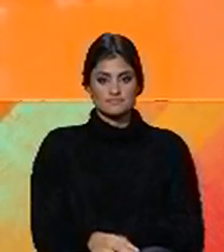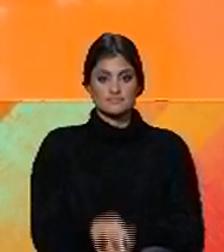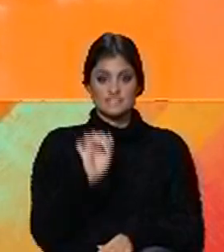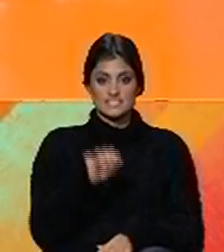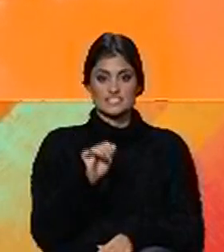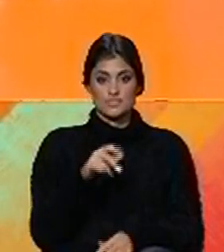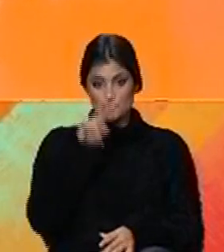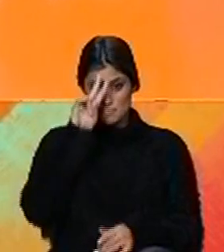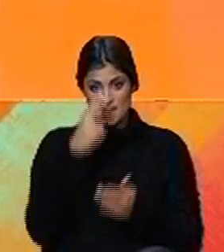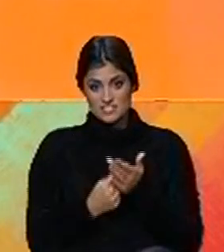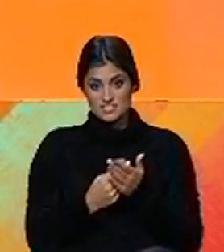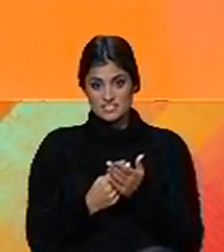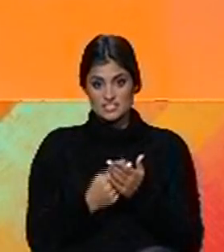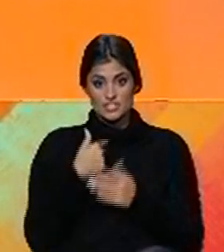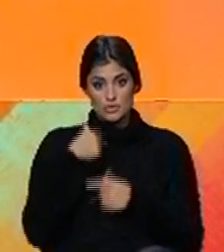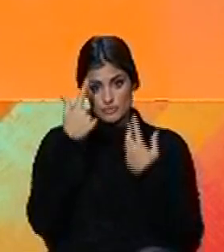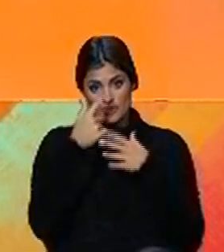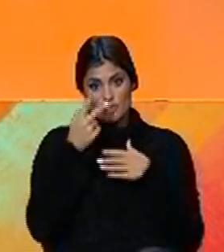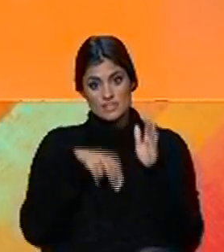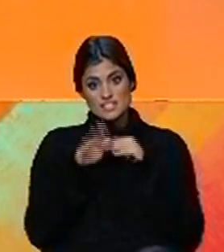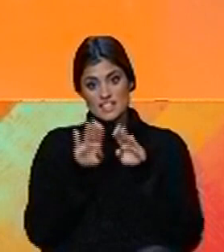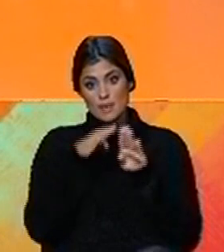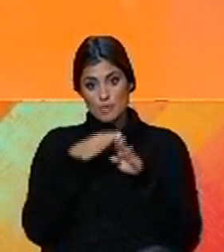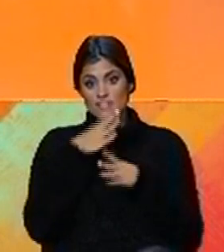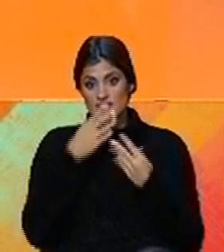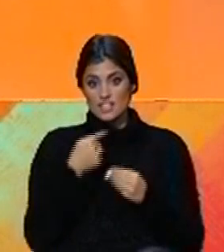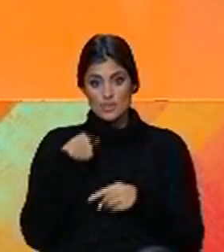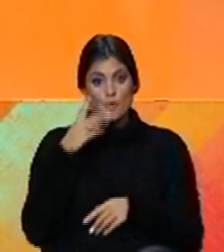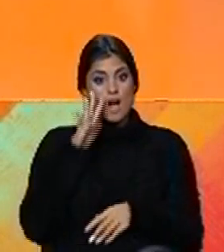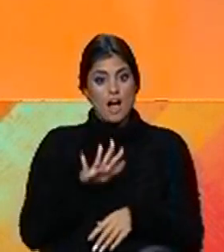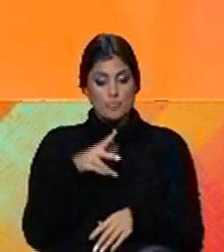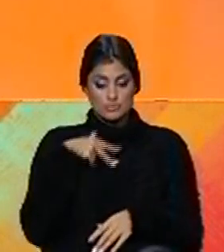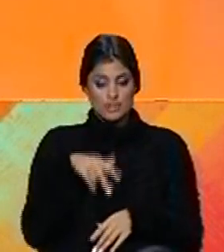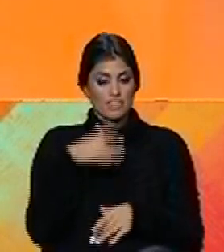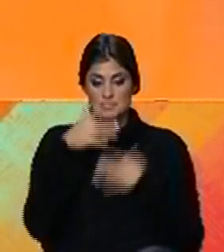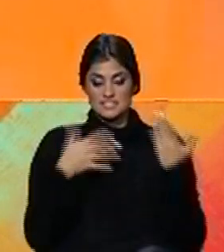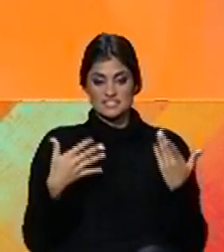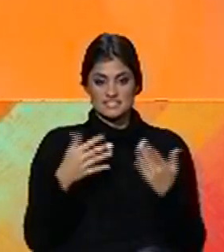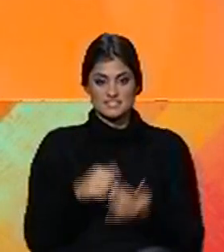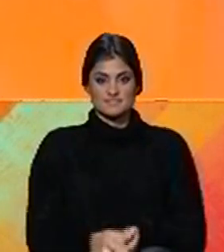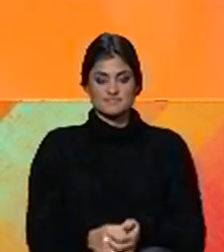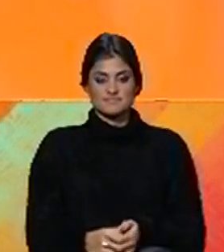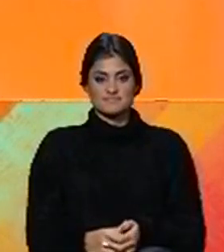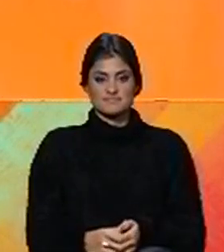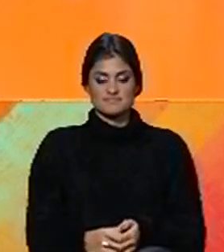Estou, não, não, eu agora estou a duvidar se ao sair da porta da sala estou em Portugal de repente. Não é preciso um desfibrilhador, não?